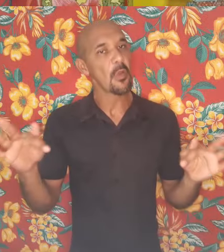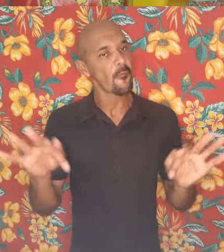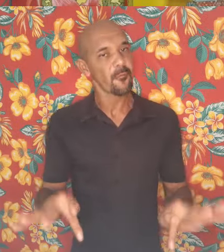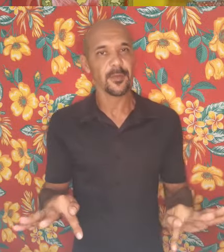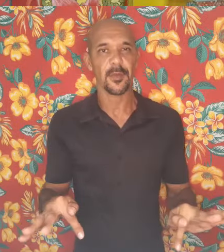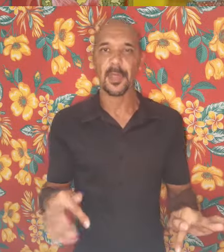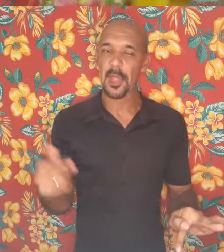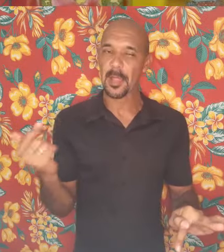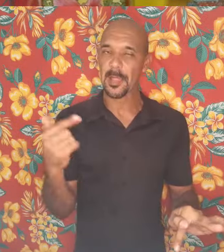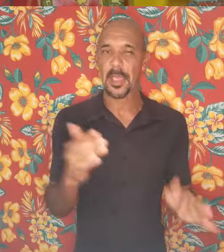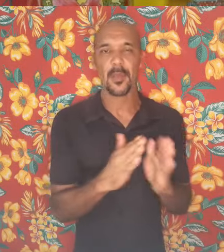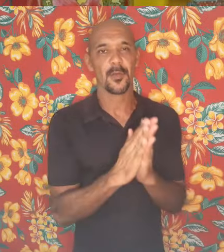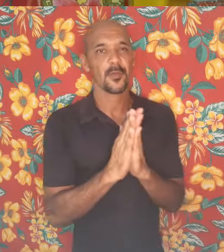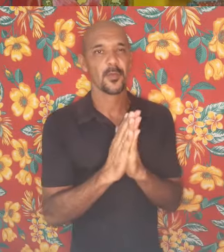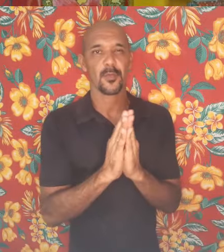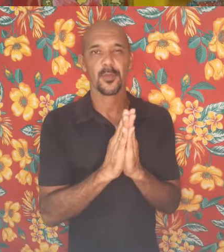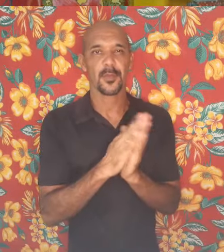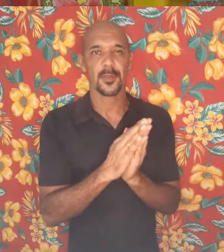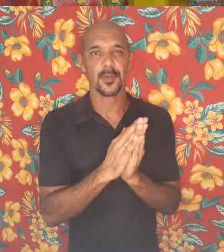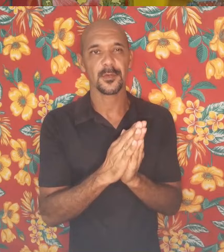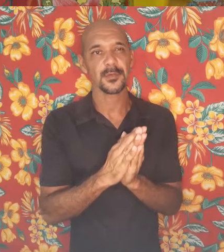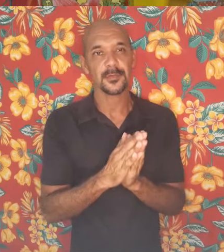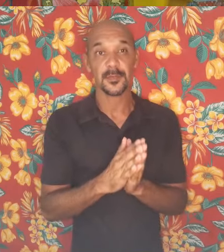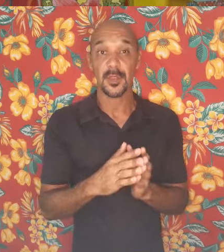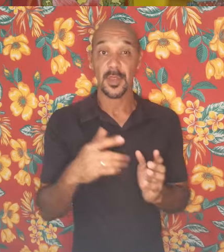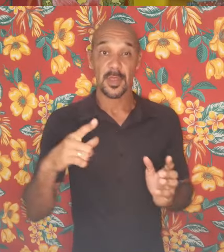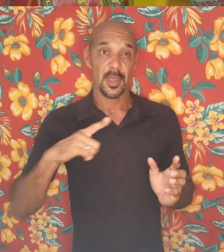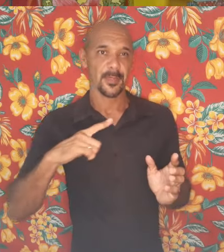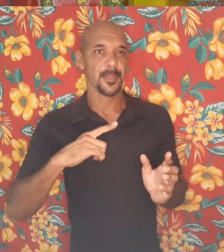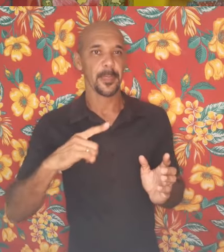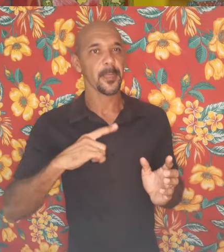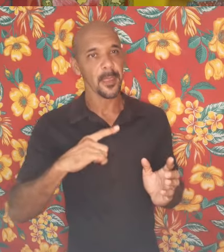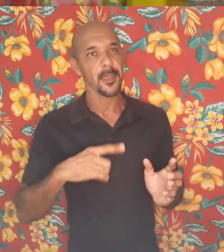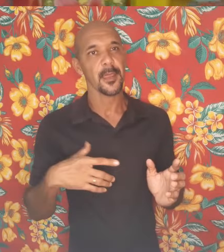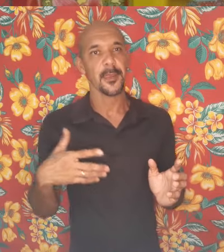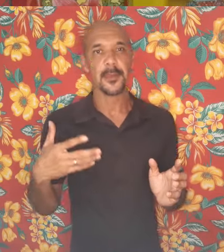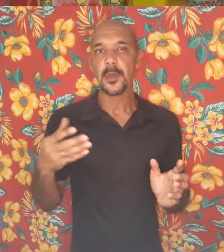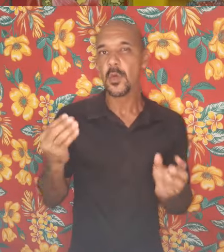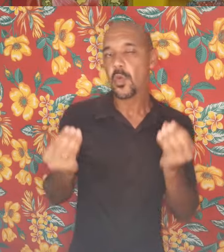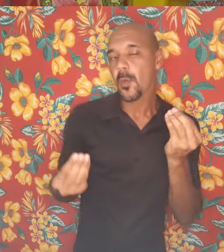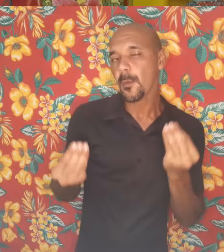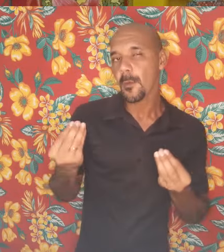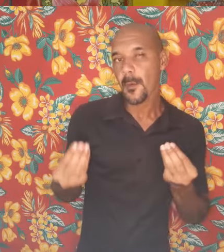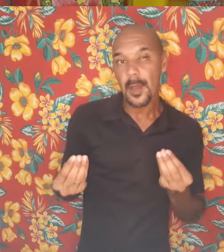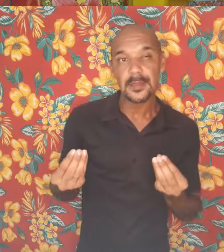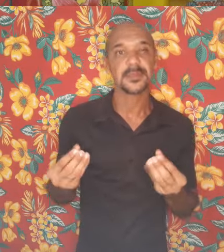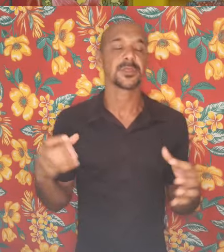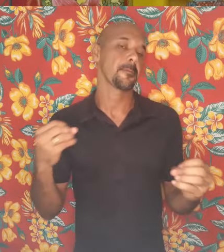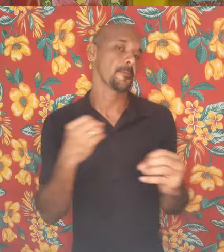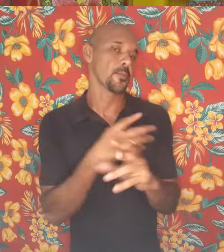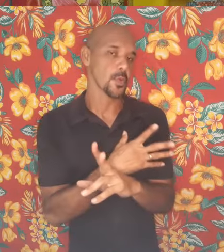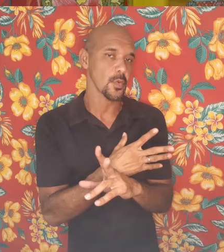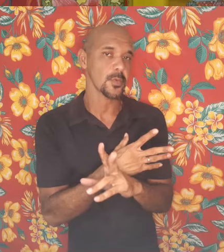Nosso boneco, tá? Está com a escultura praticamente pronta, ok?